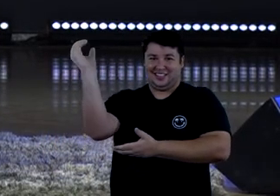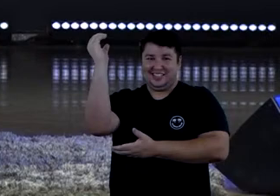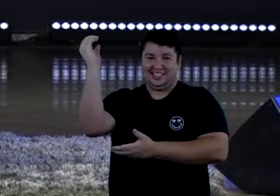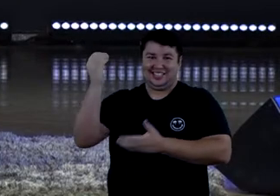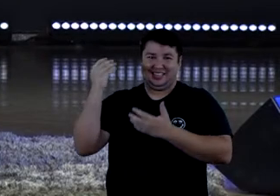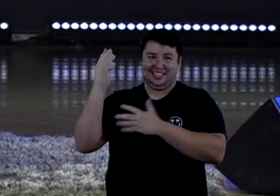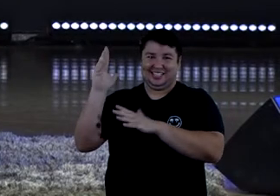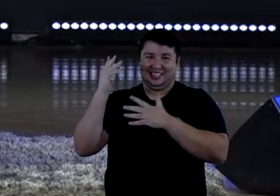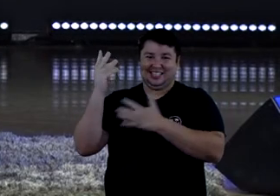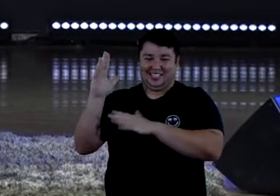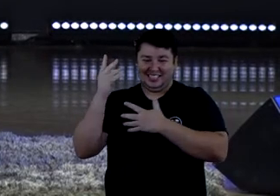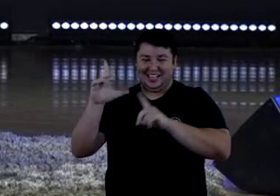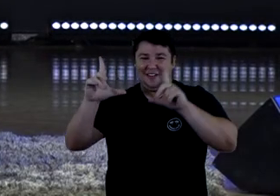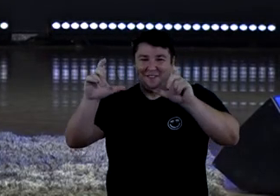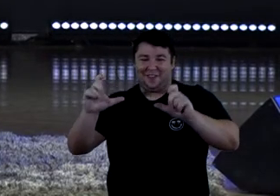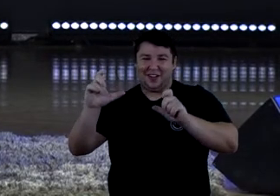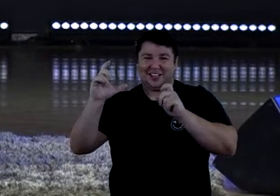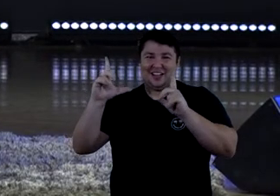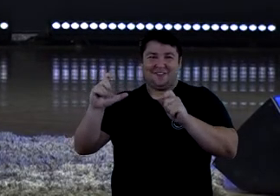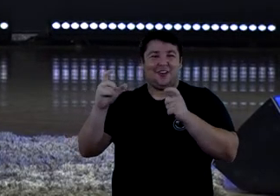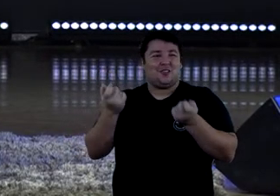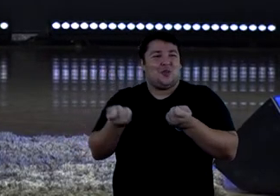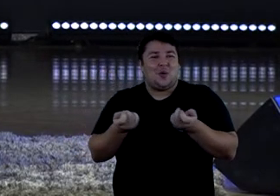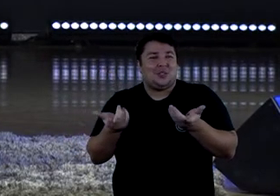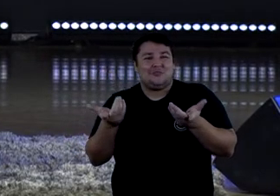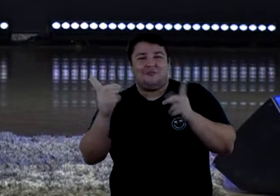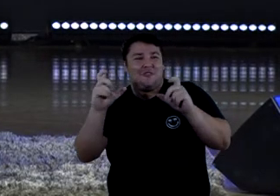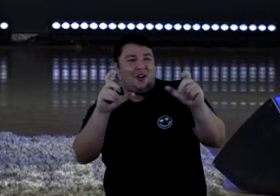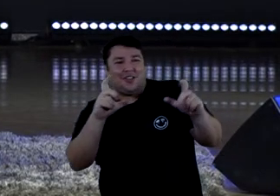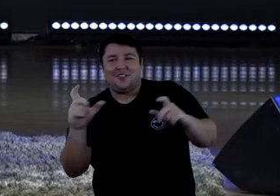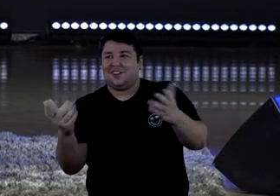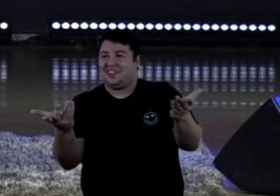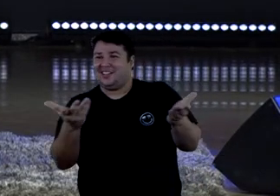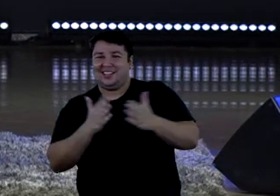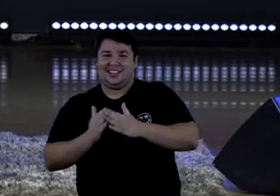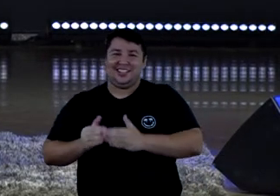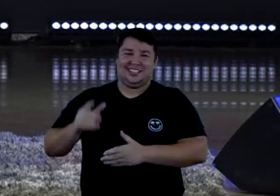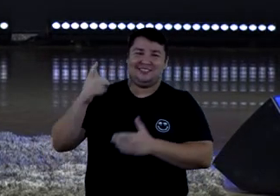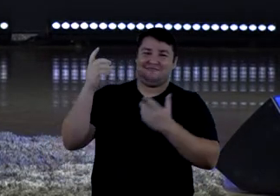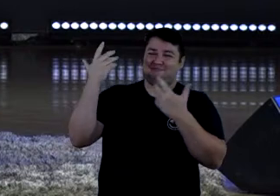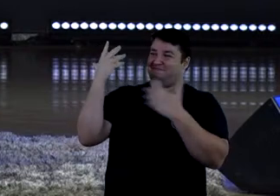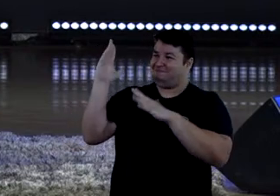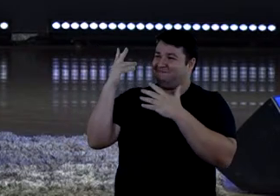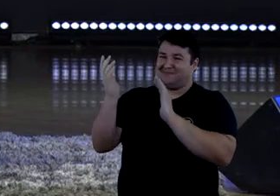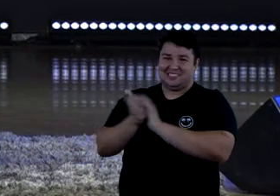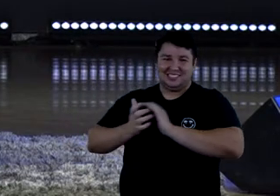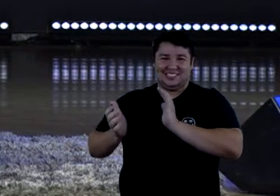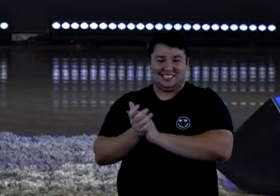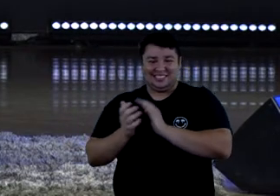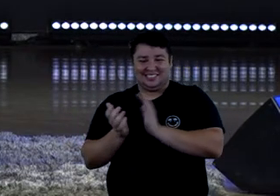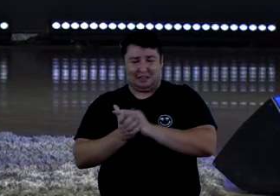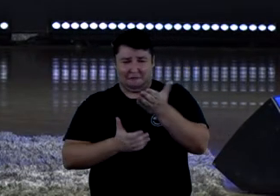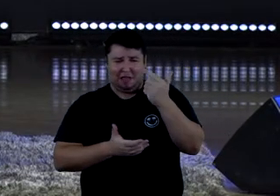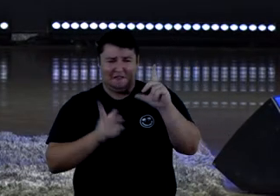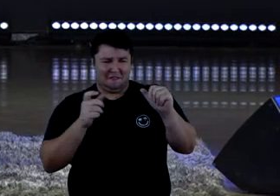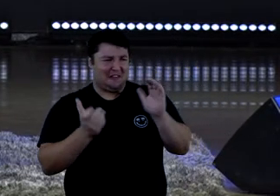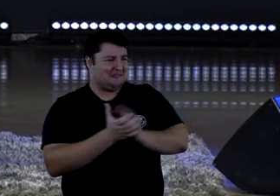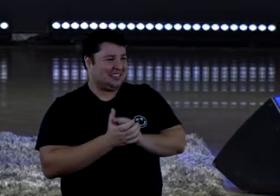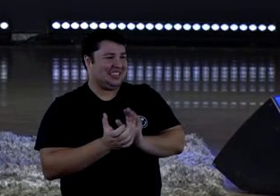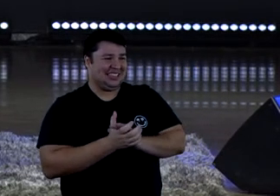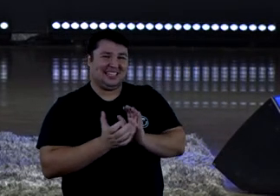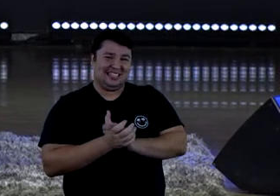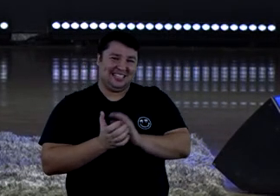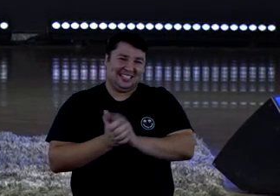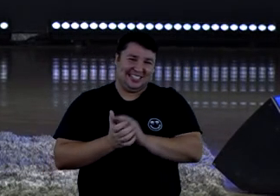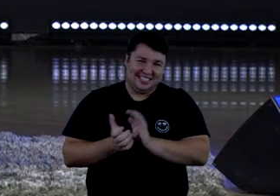oficialmente. Cadê a foto? Cadê a foto? Cadê a galera da foto? Vem aqui, irmã. Vem aqui rapidinho. Vem aqui. Vai.